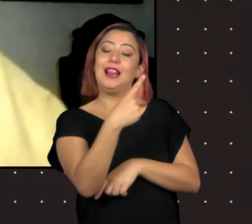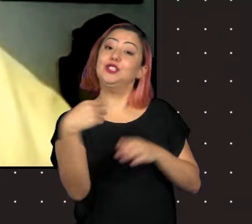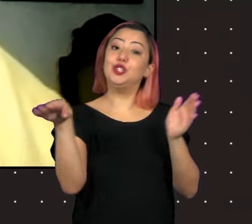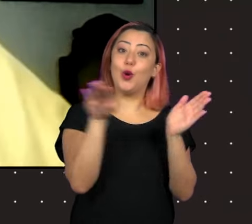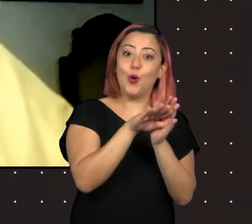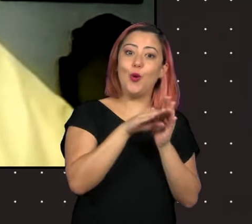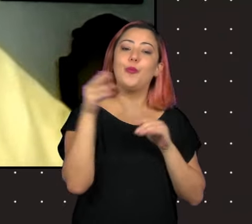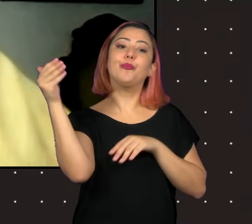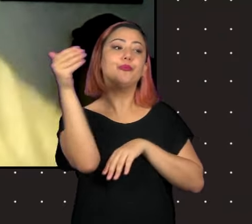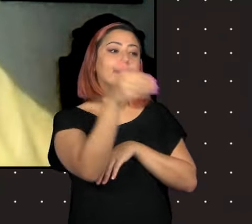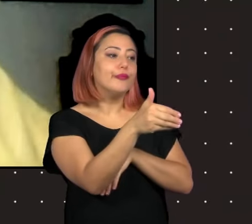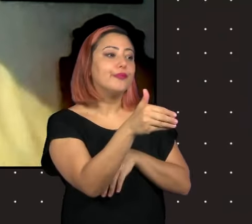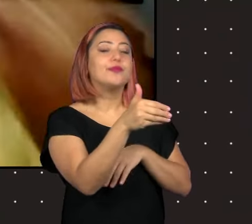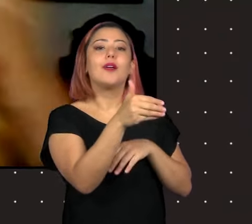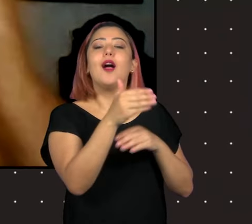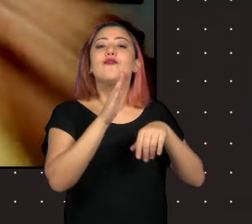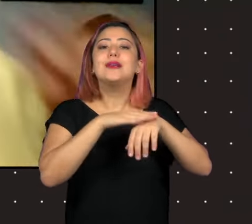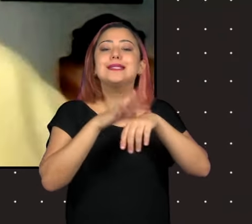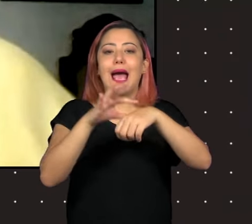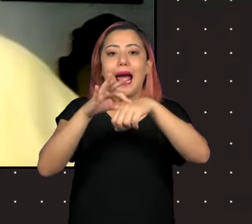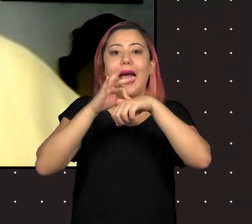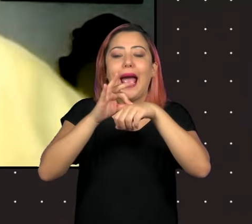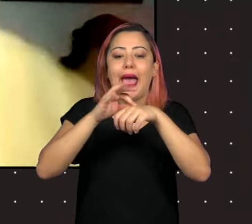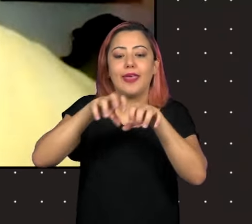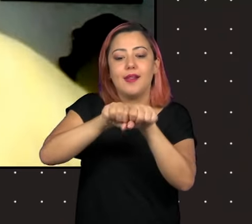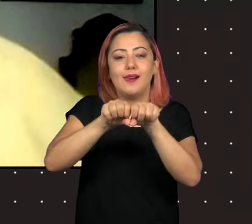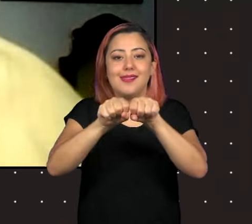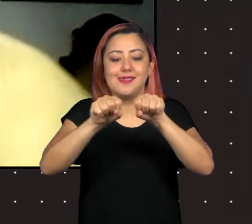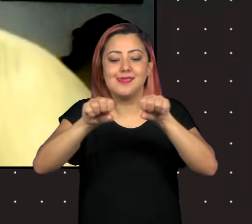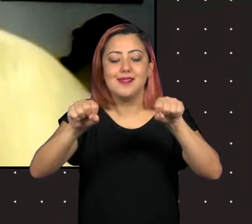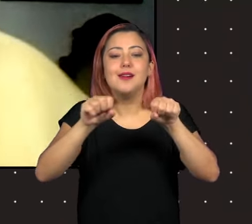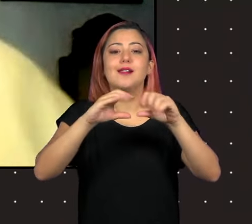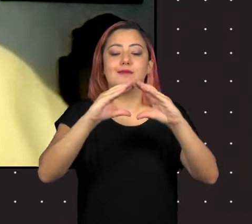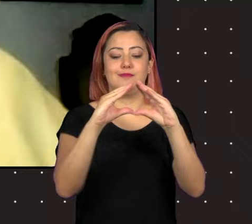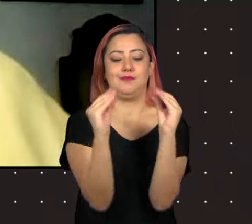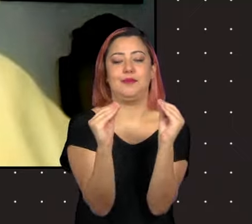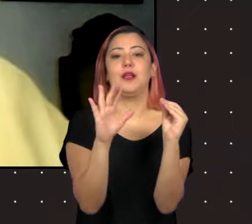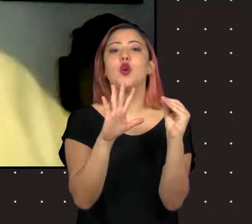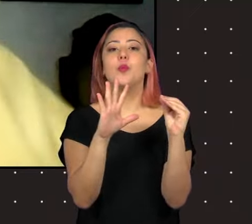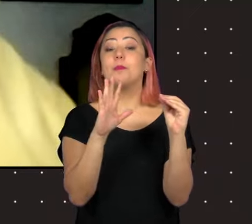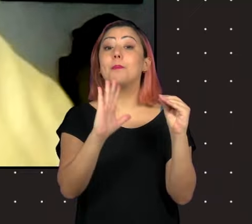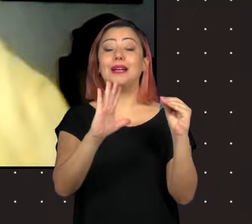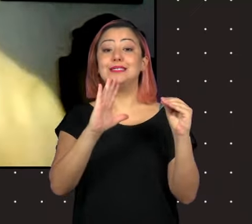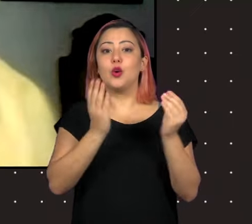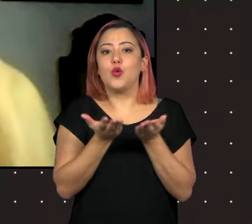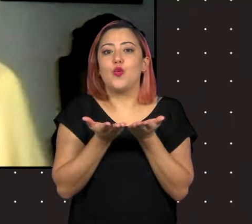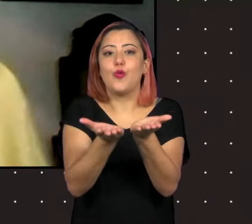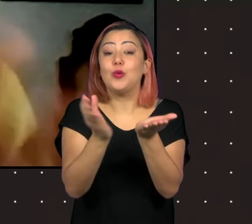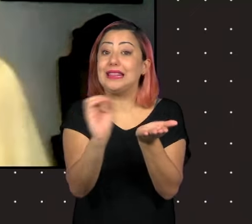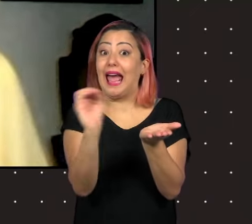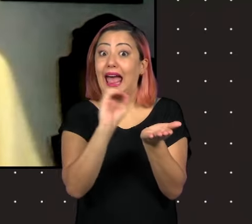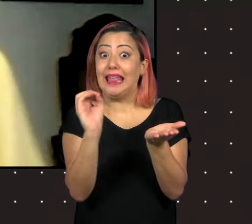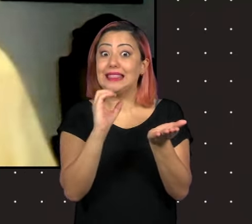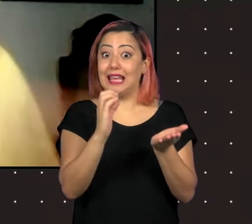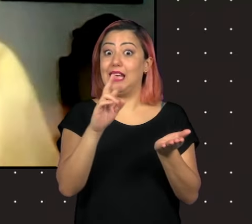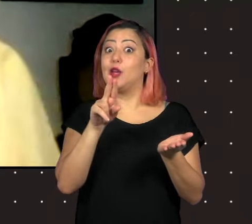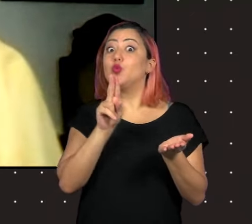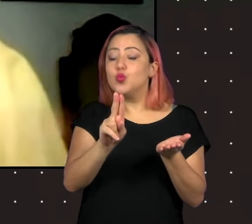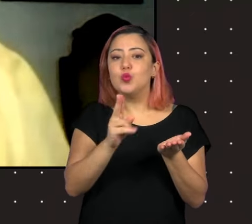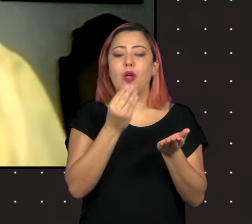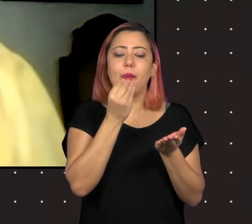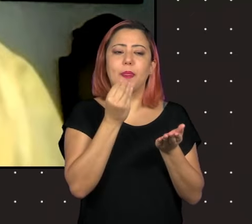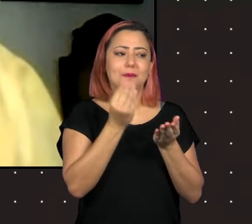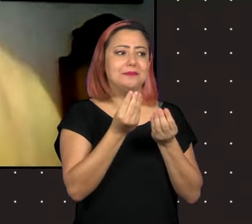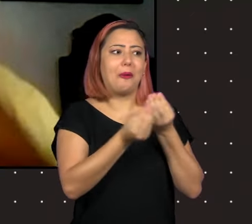fazendo quibe cru, comendo quibe cru, tomando cachaça e cantando as músicas árabes, que no começo eu ficava envergonhado dele